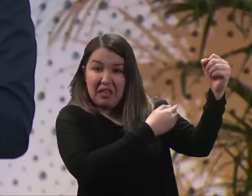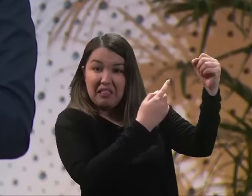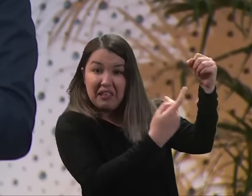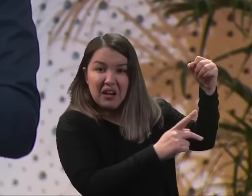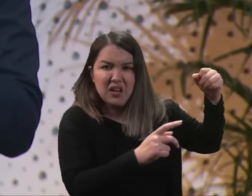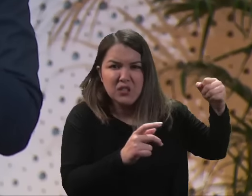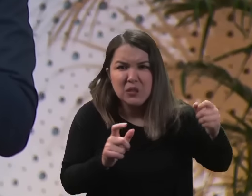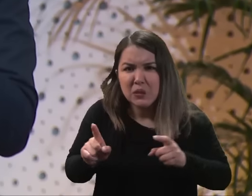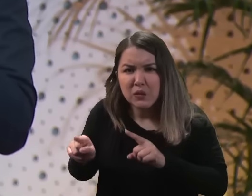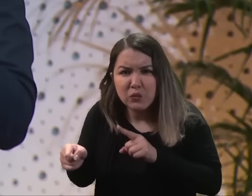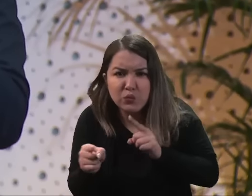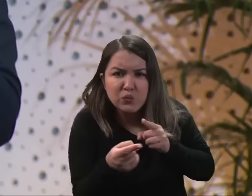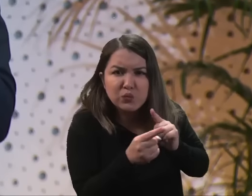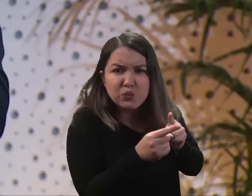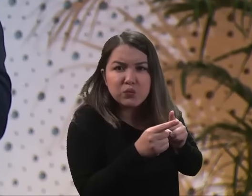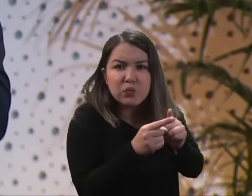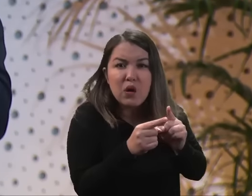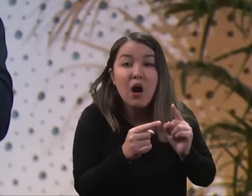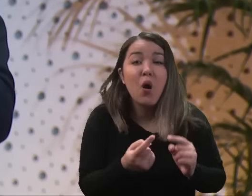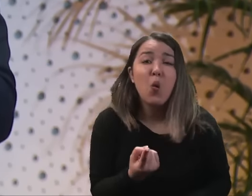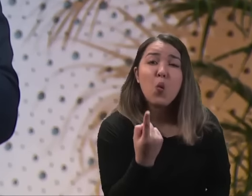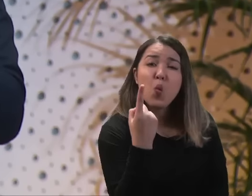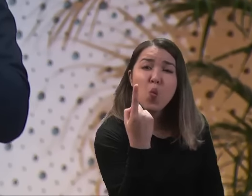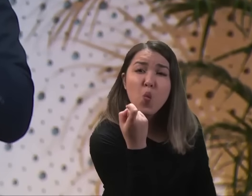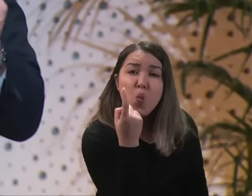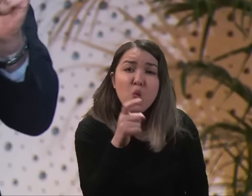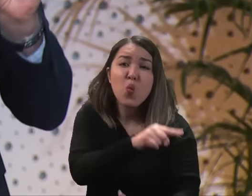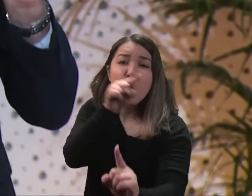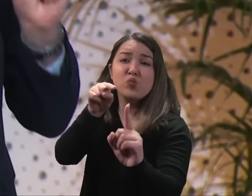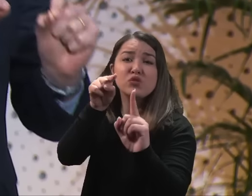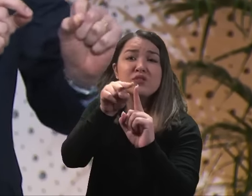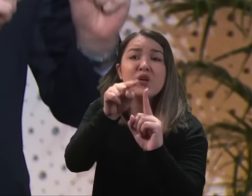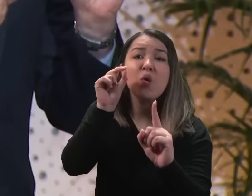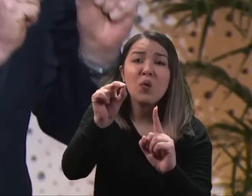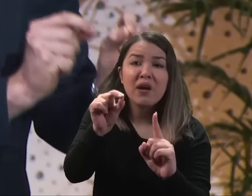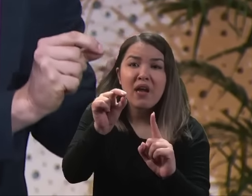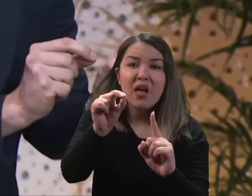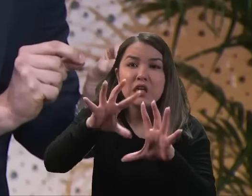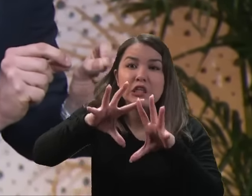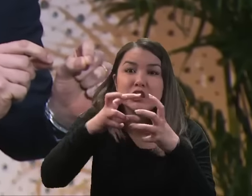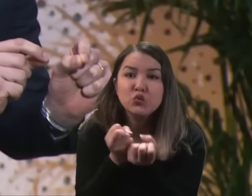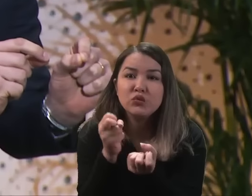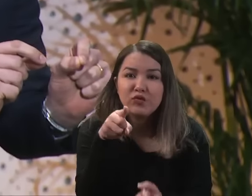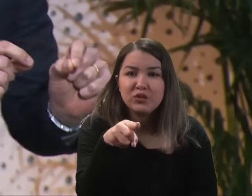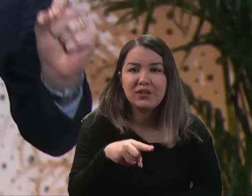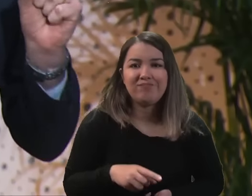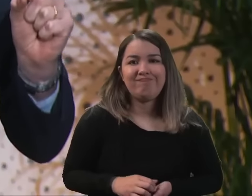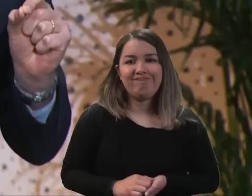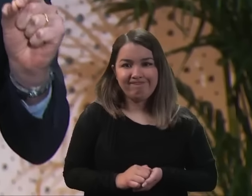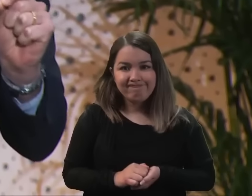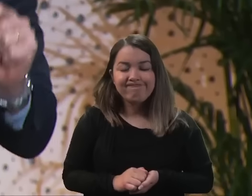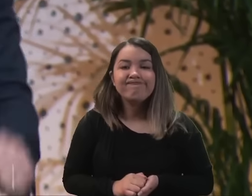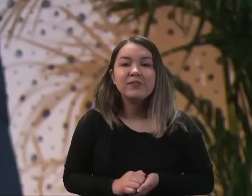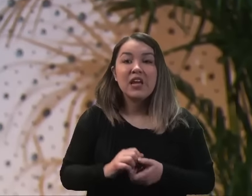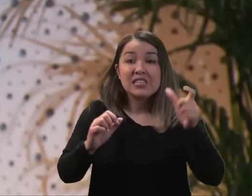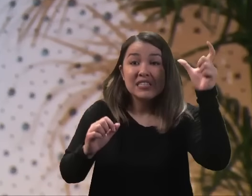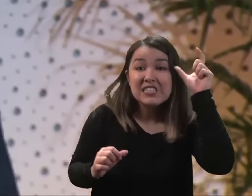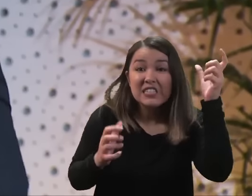E o único objetivo dele é te destruir. É acabar